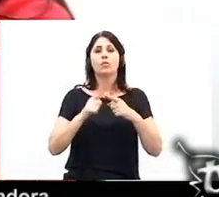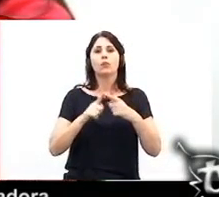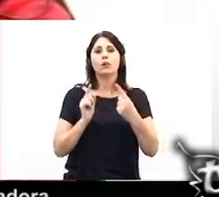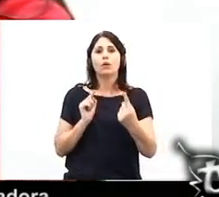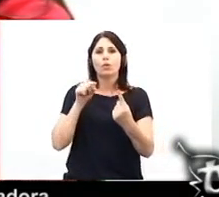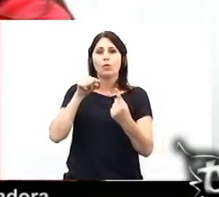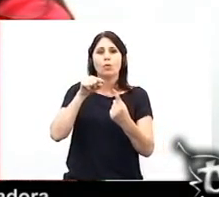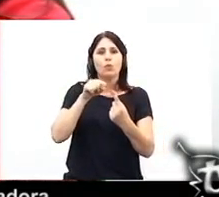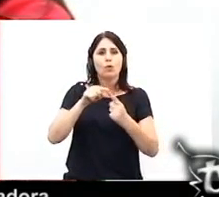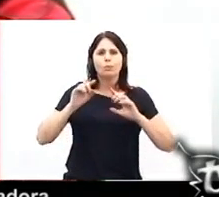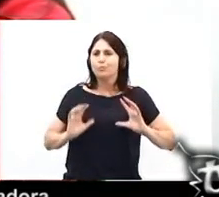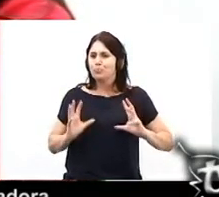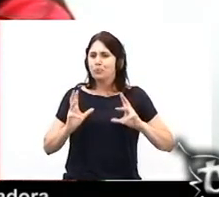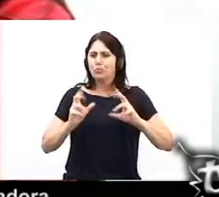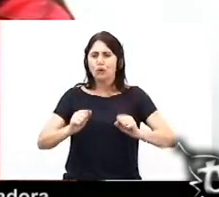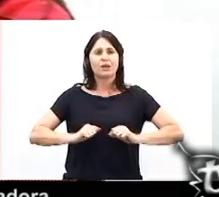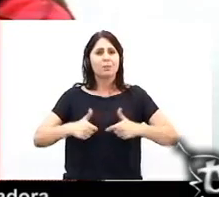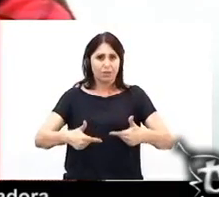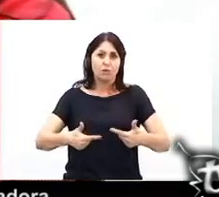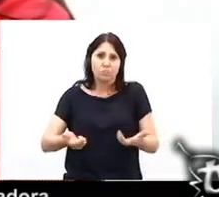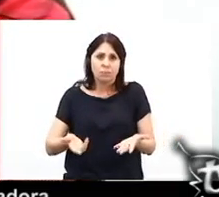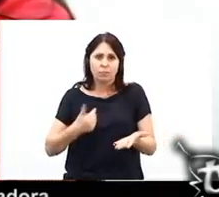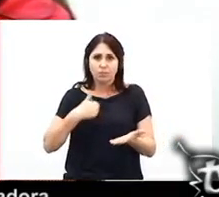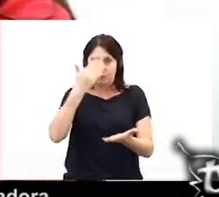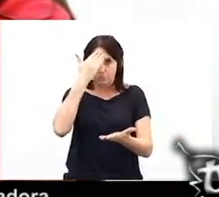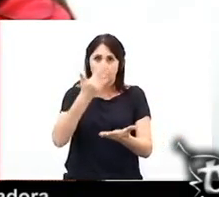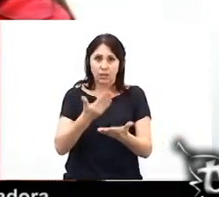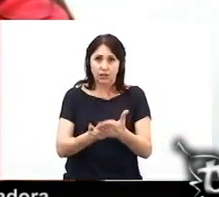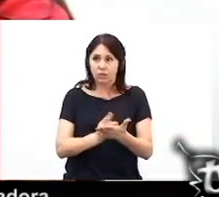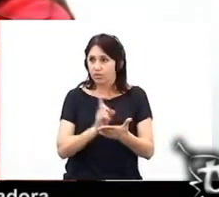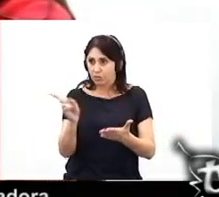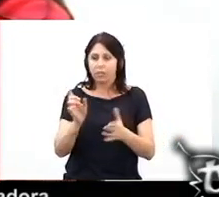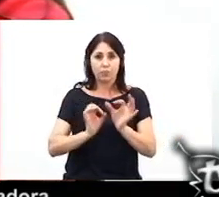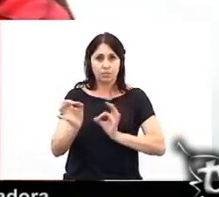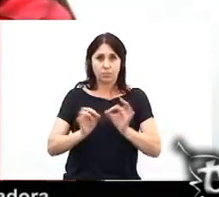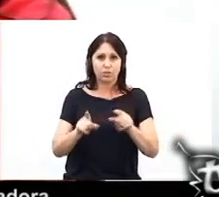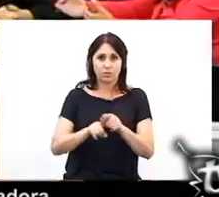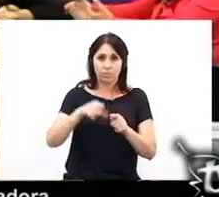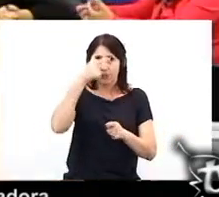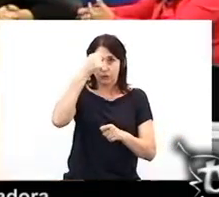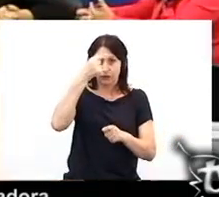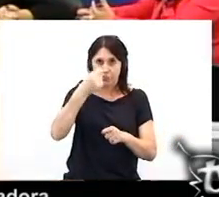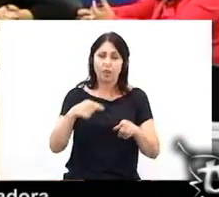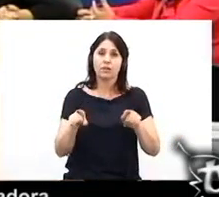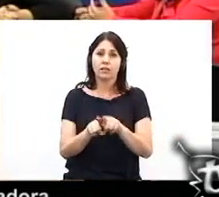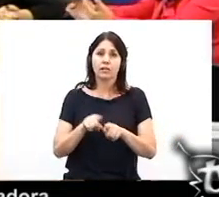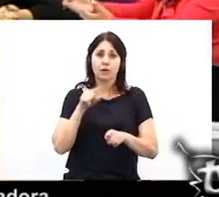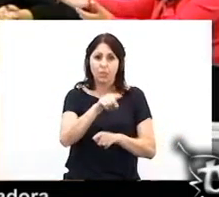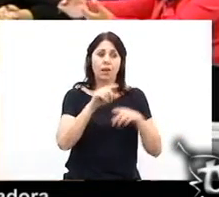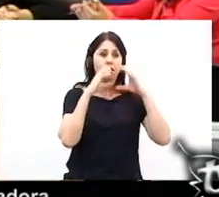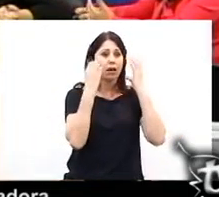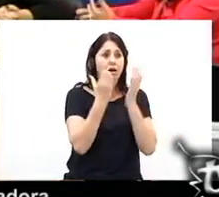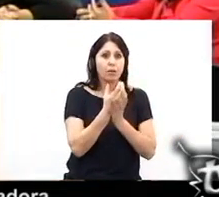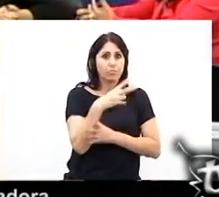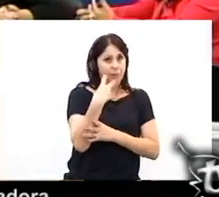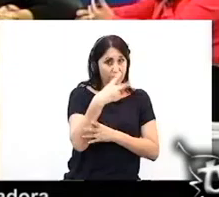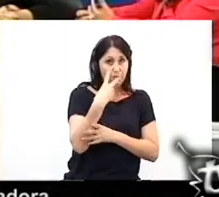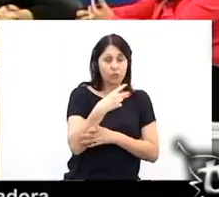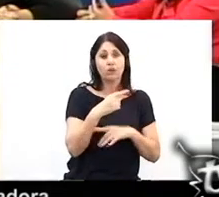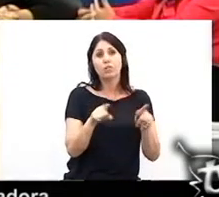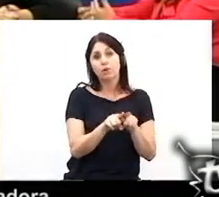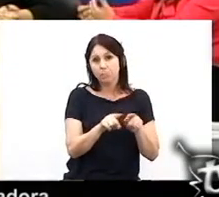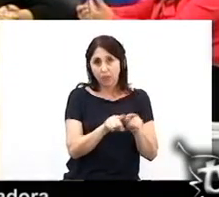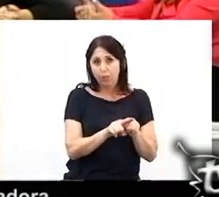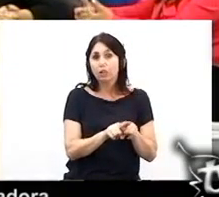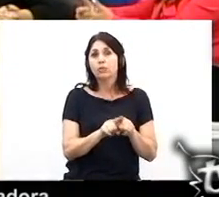nossa comunidade. Então esse ano eu espero que consigamos estar reduzindo ainda mais esse número,